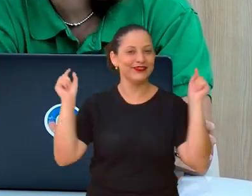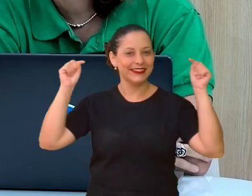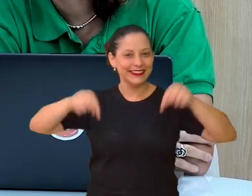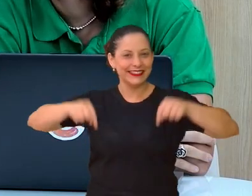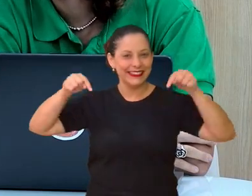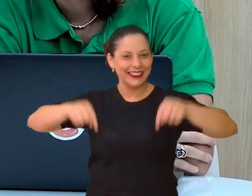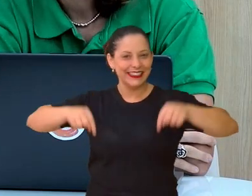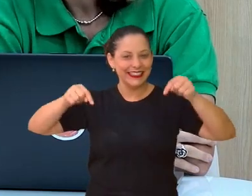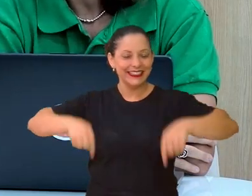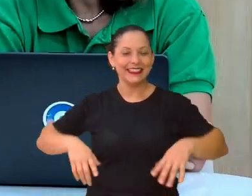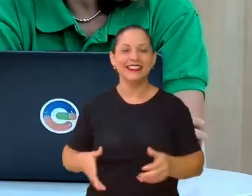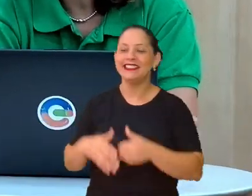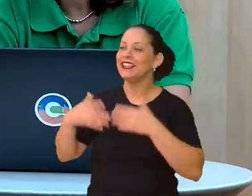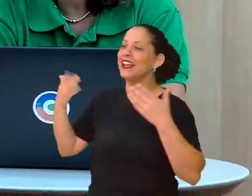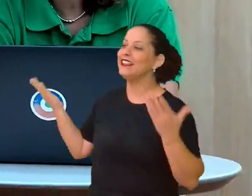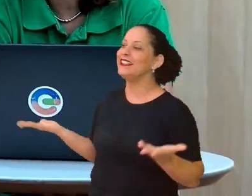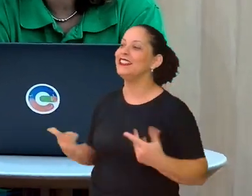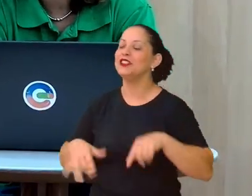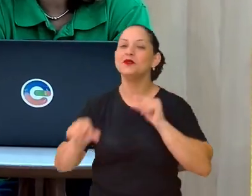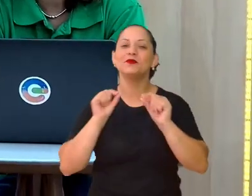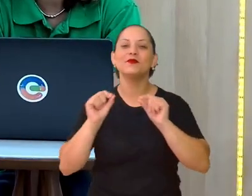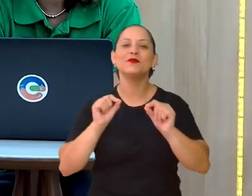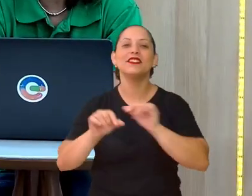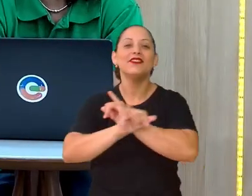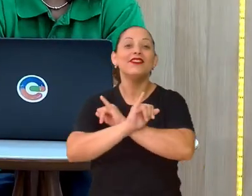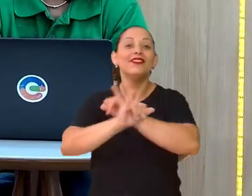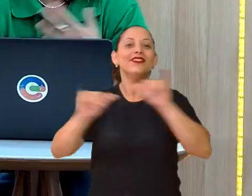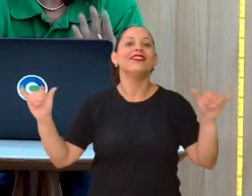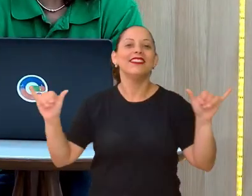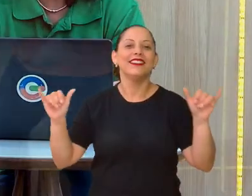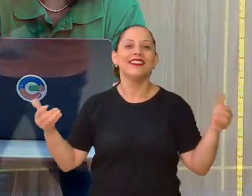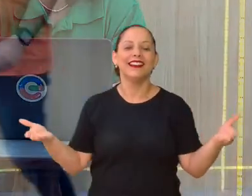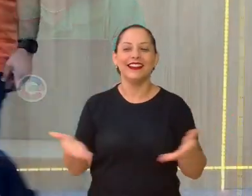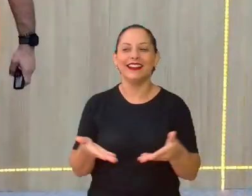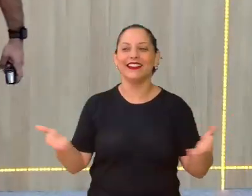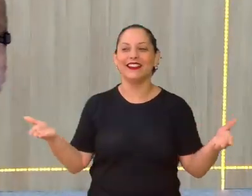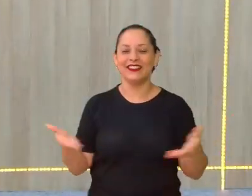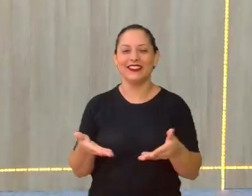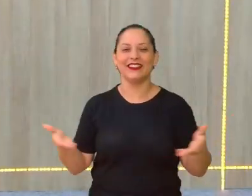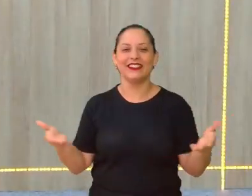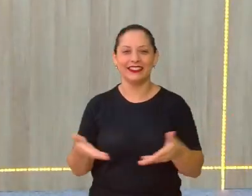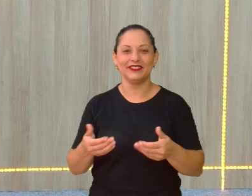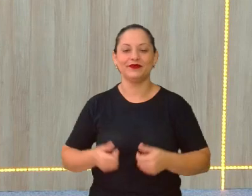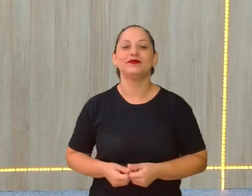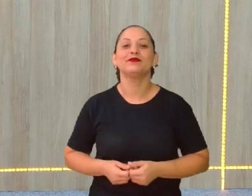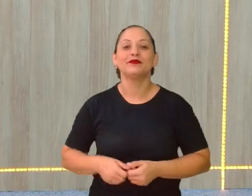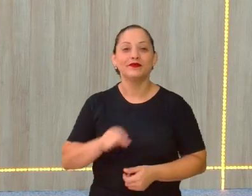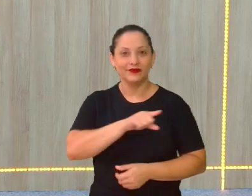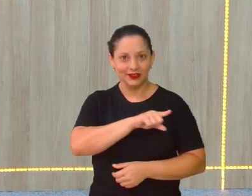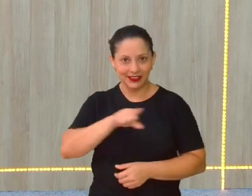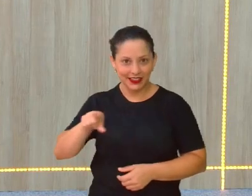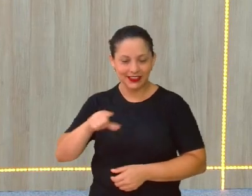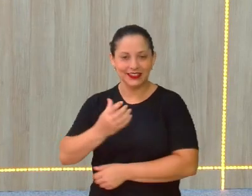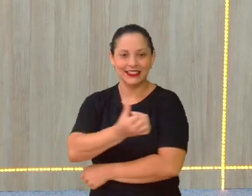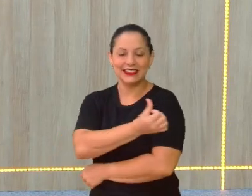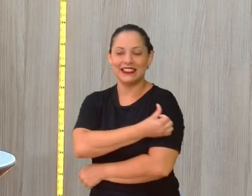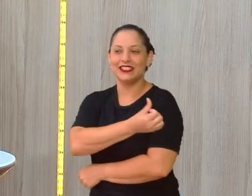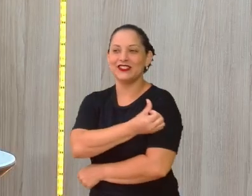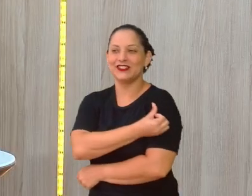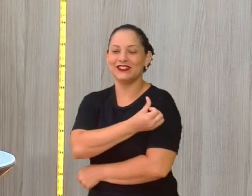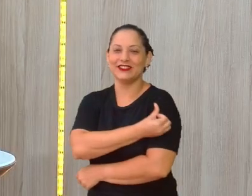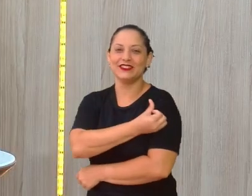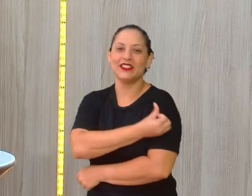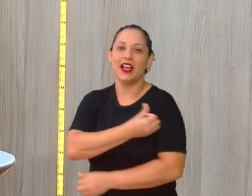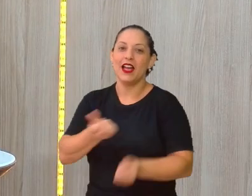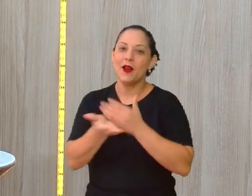professora. junto. Diga aí sua mensagem, Pois vamos lá? meu pessoal do sexto ano, povo lindo aí, Estamos